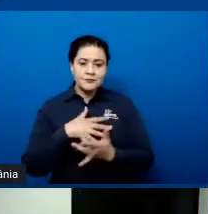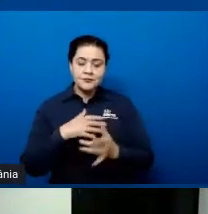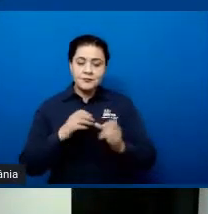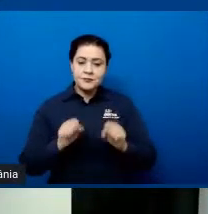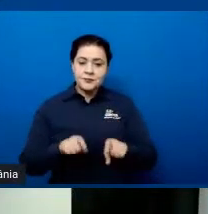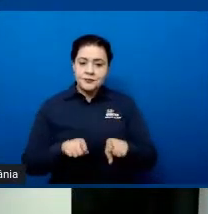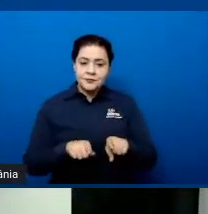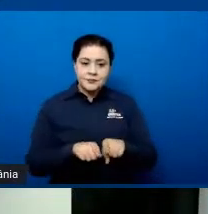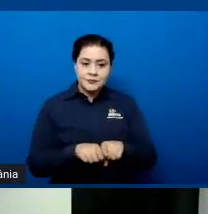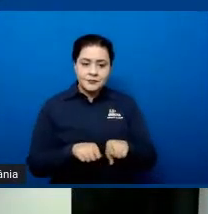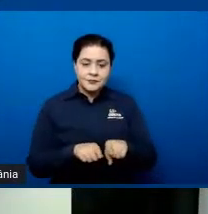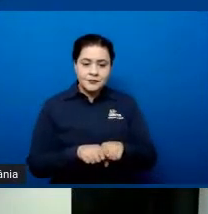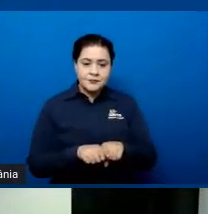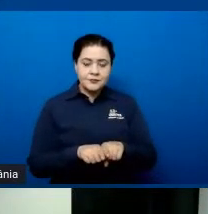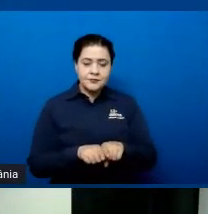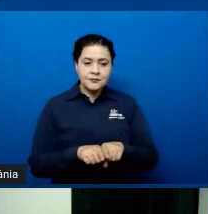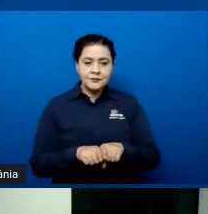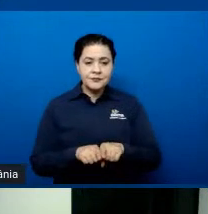pode